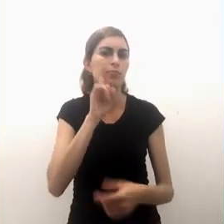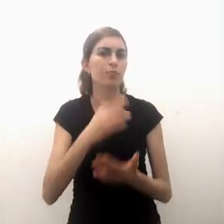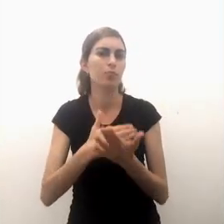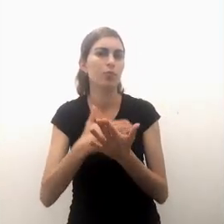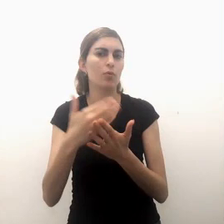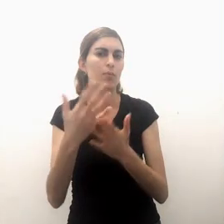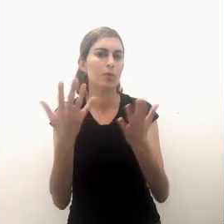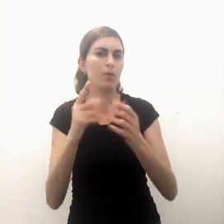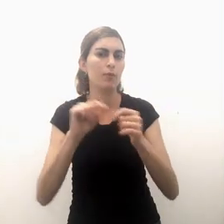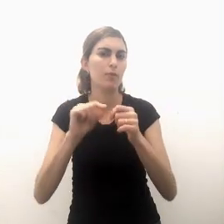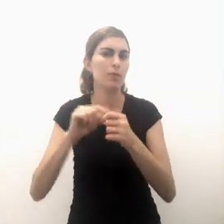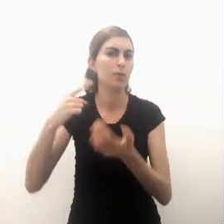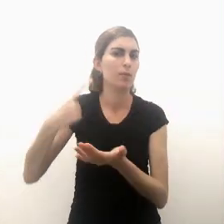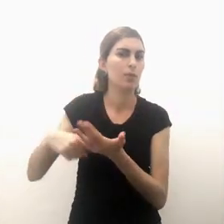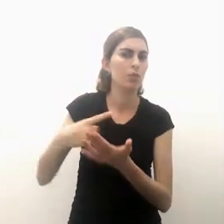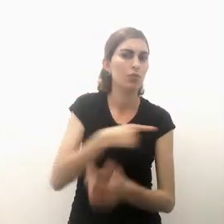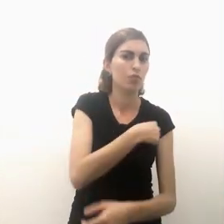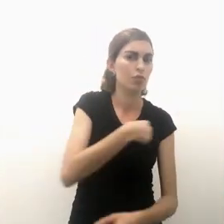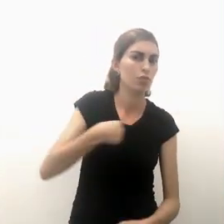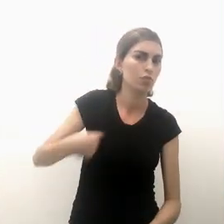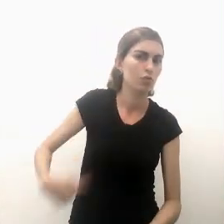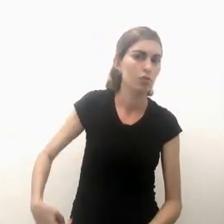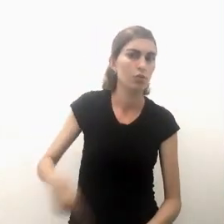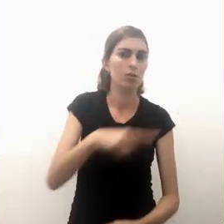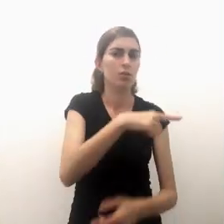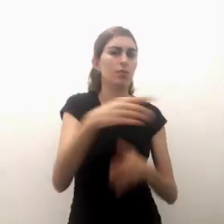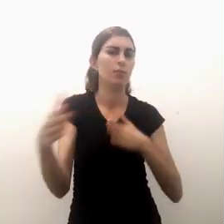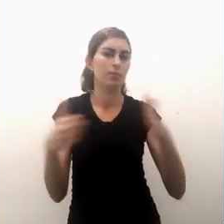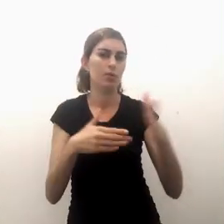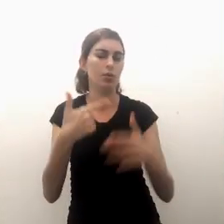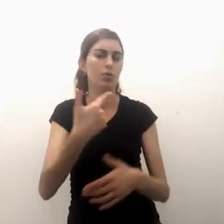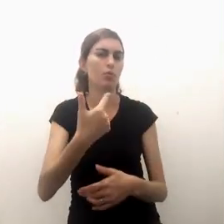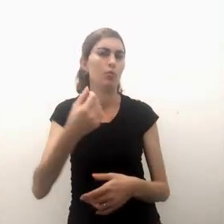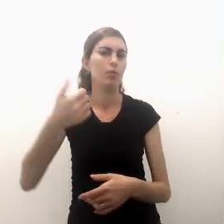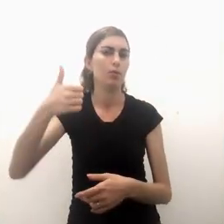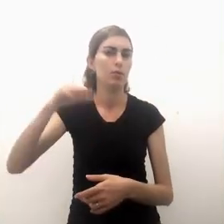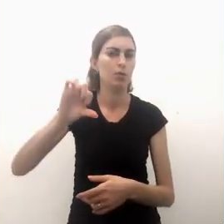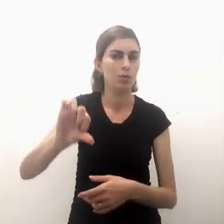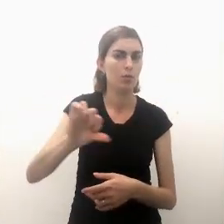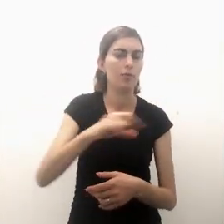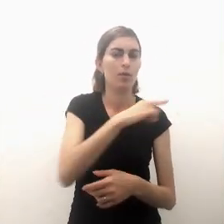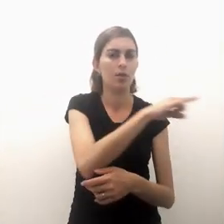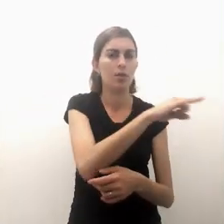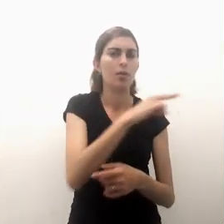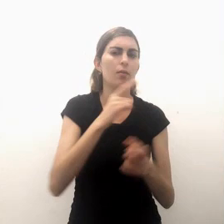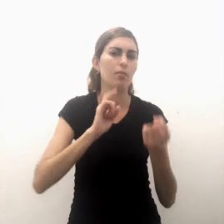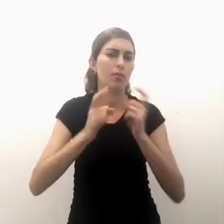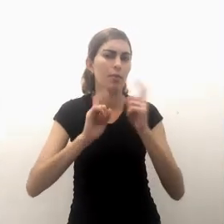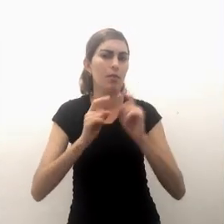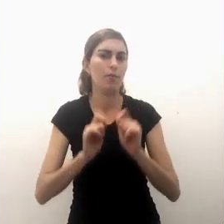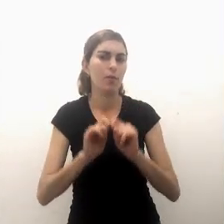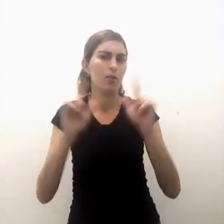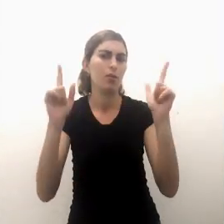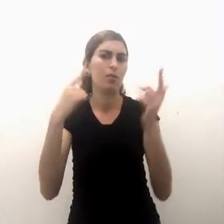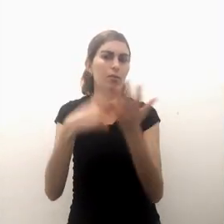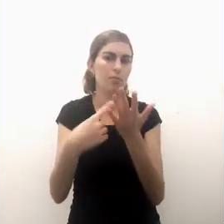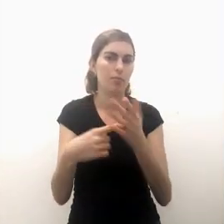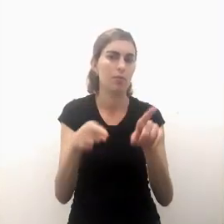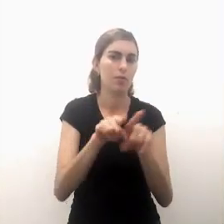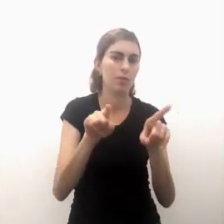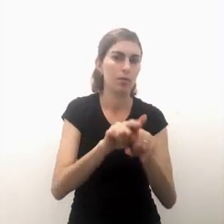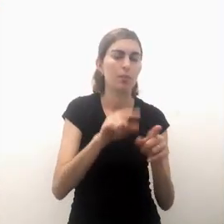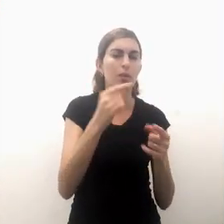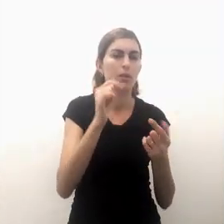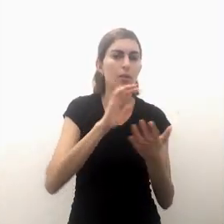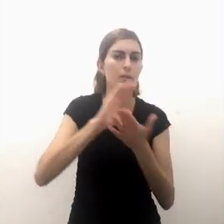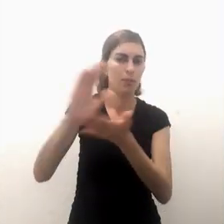americano começou a querer fazer acordos com a China no período aí de 2019 e aí estava se acordando que eles